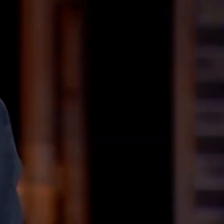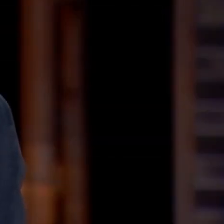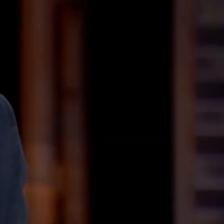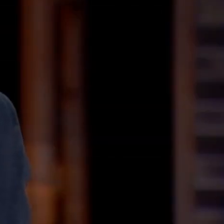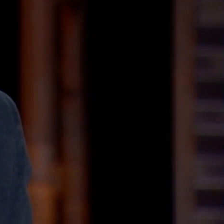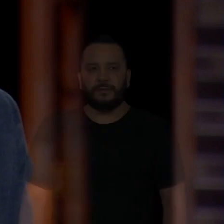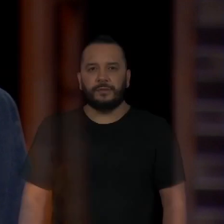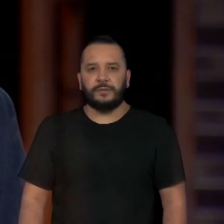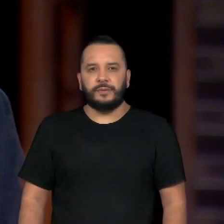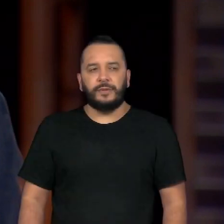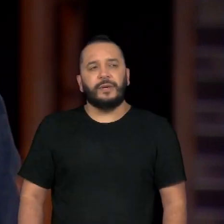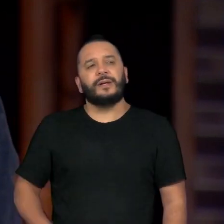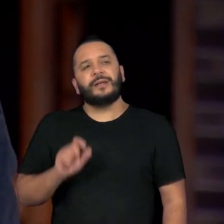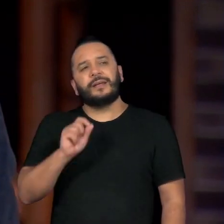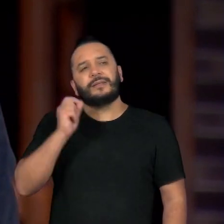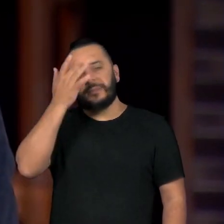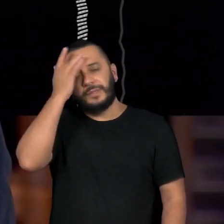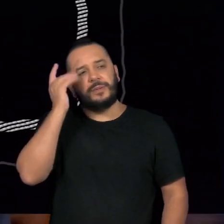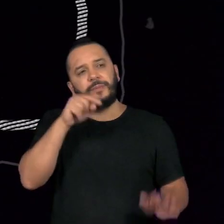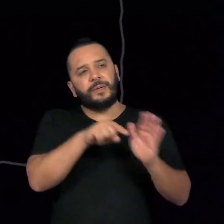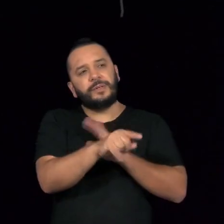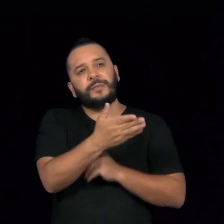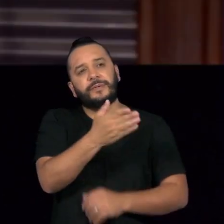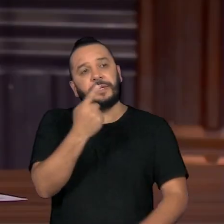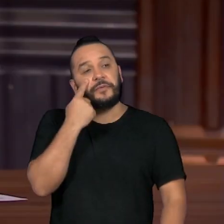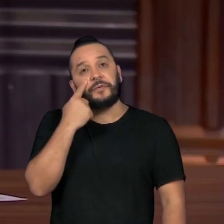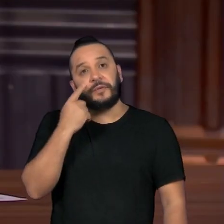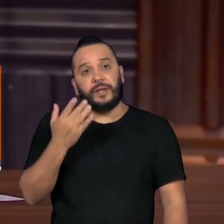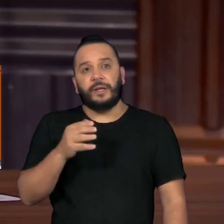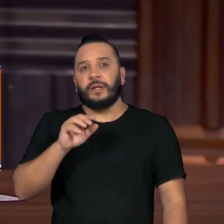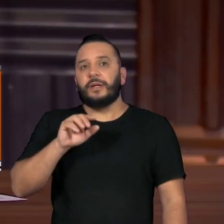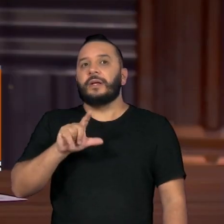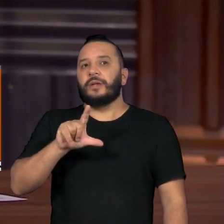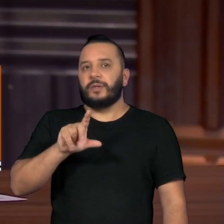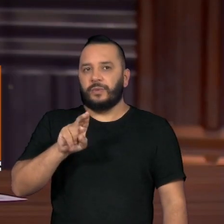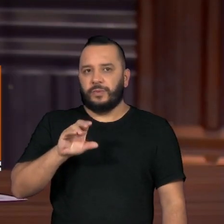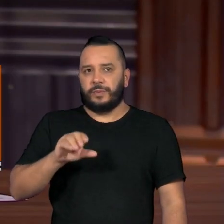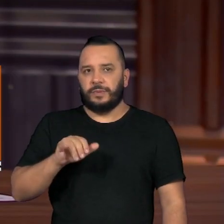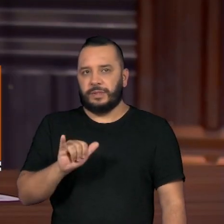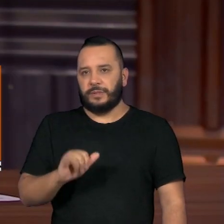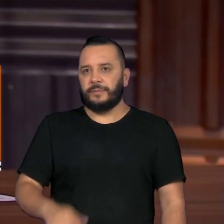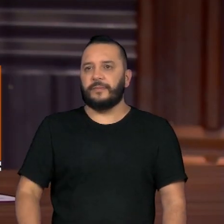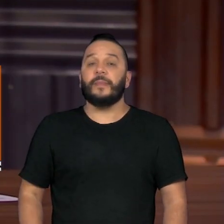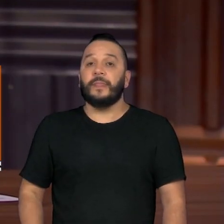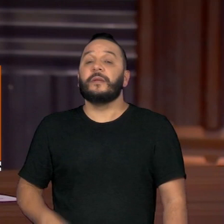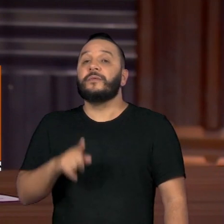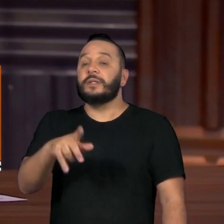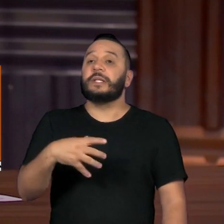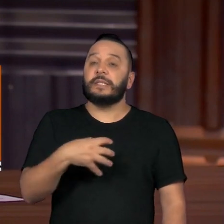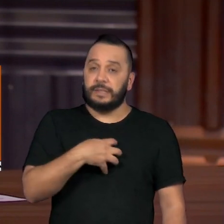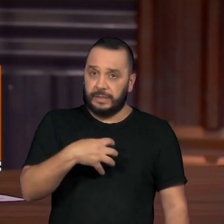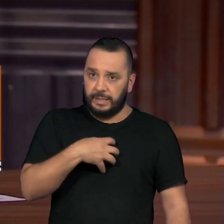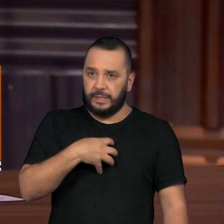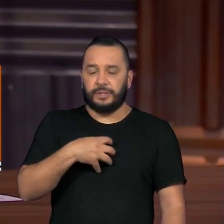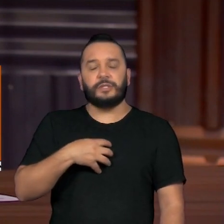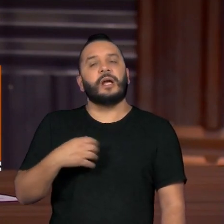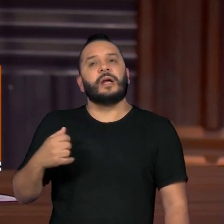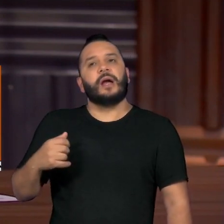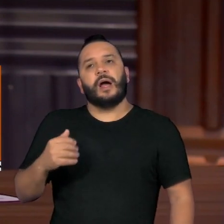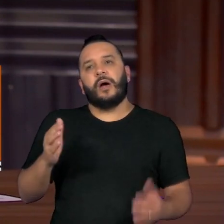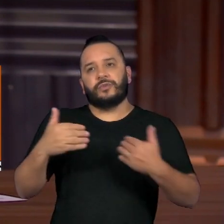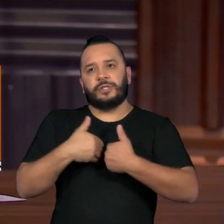O que será que eles estão perguntando para você? Vamos lá. Lucy, Tabata, você sente que com o maior número de autistas adultos